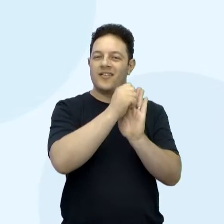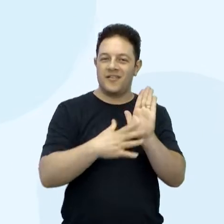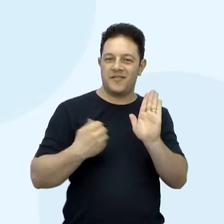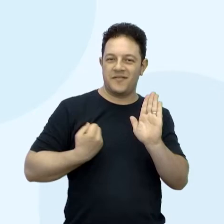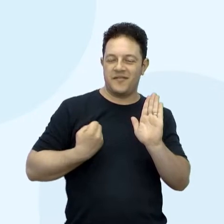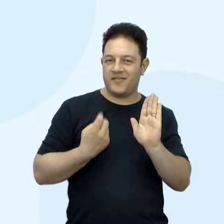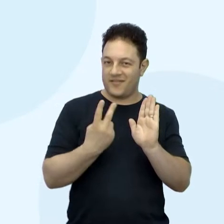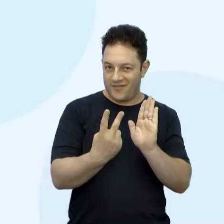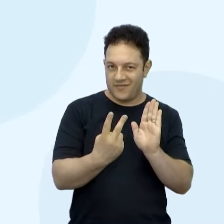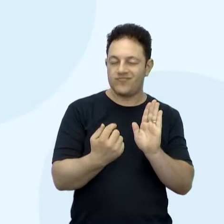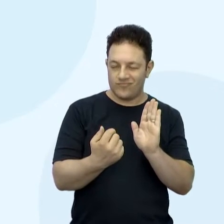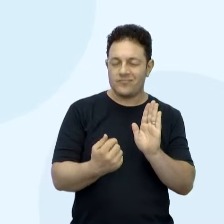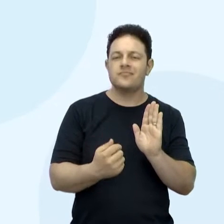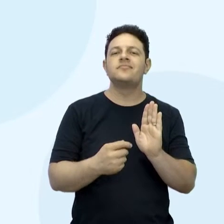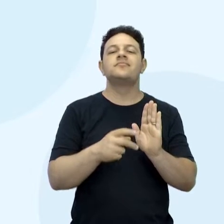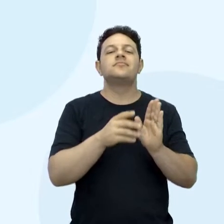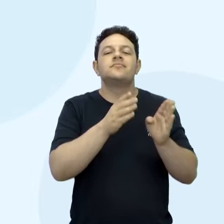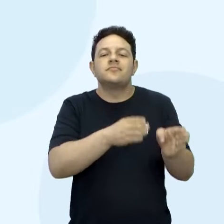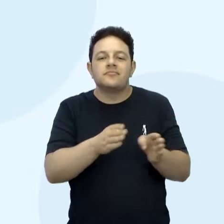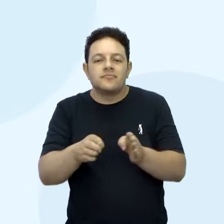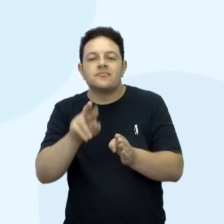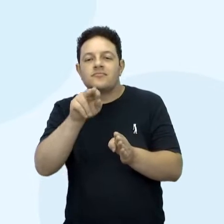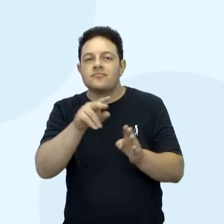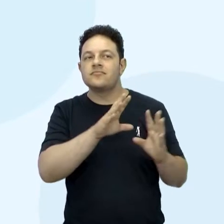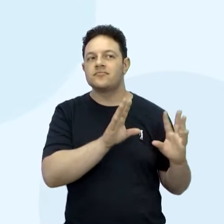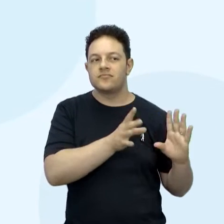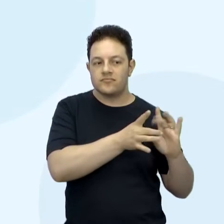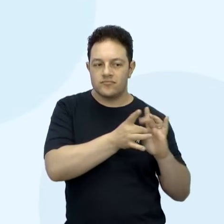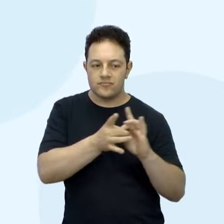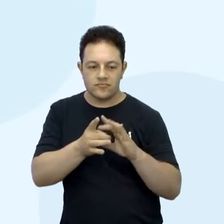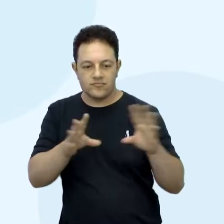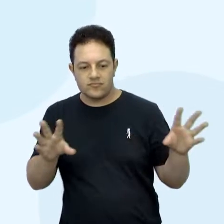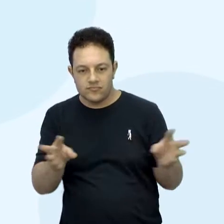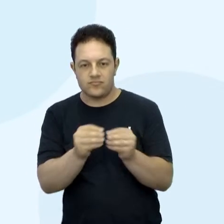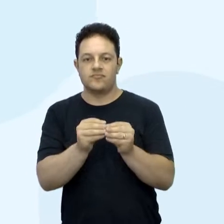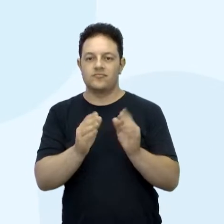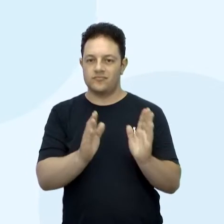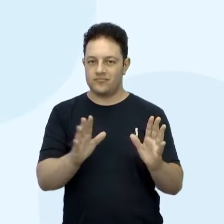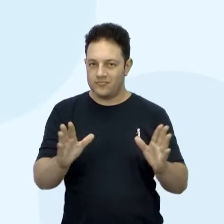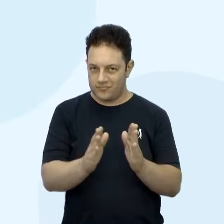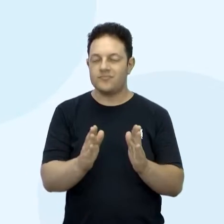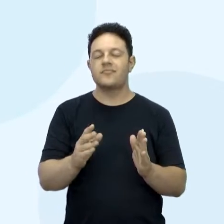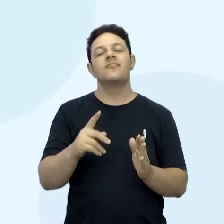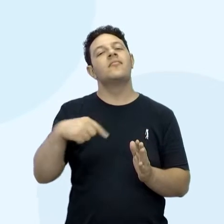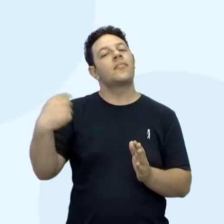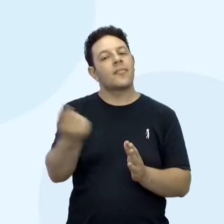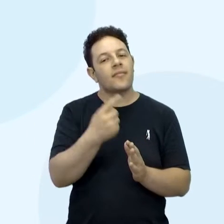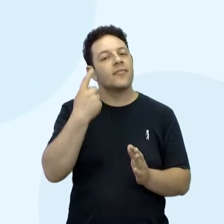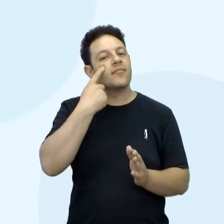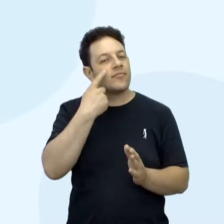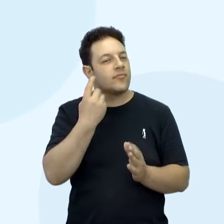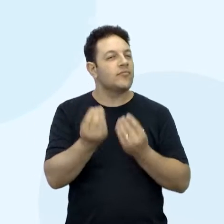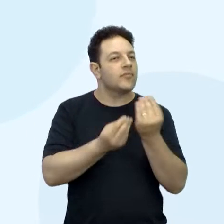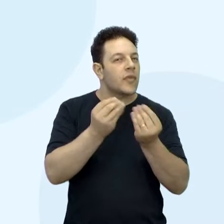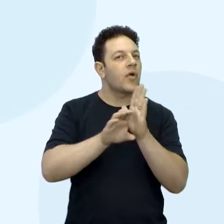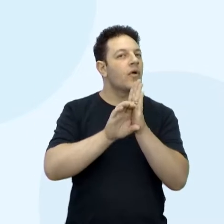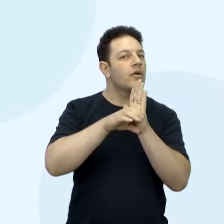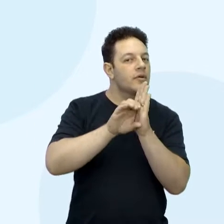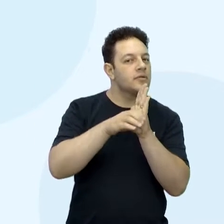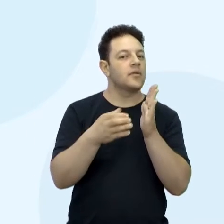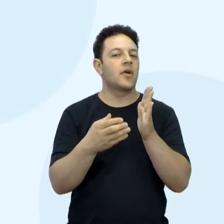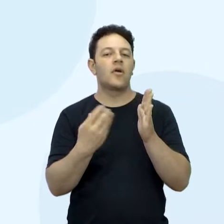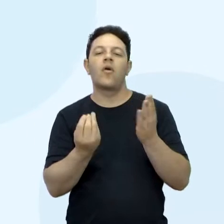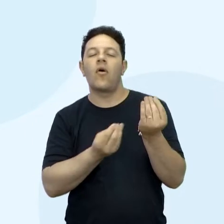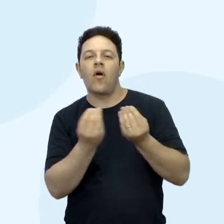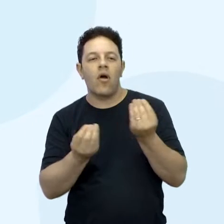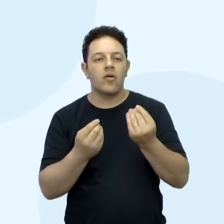2. Sistematizar, vamos juntar esses conteúdos, tá? E vamos rever aí os conceitos sobre as